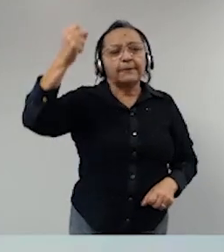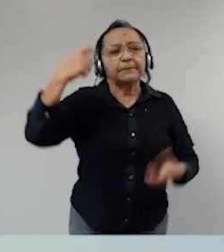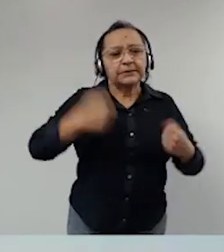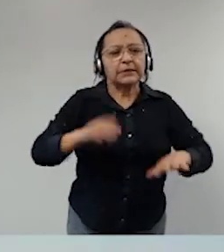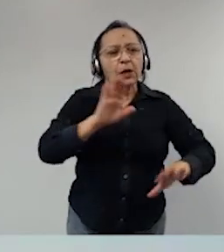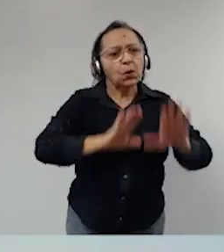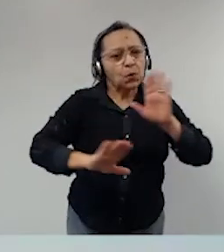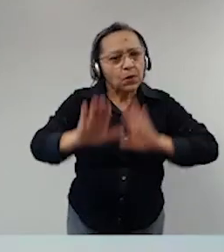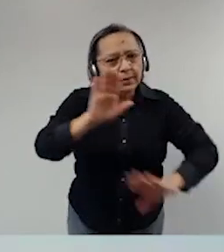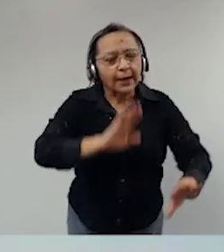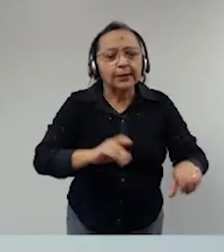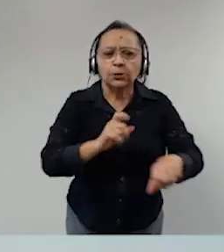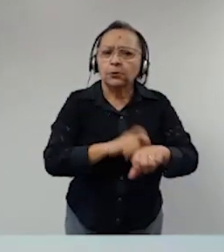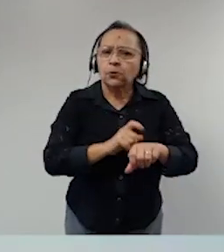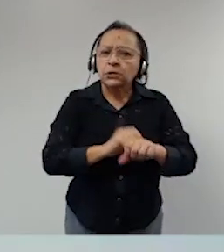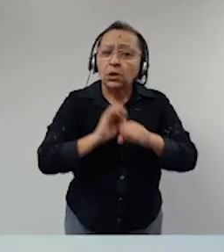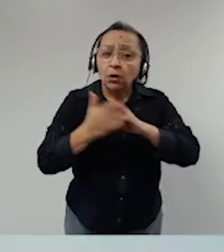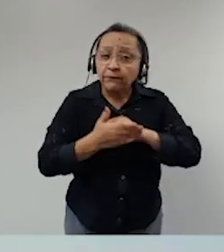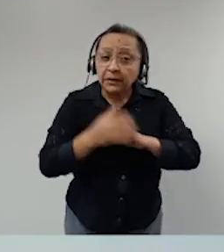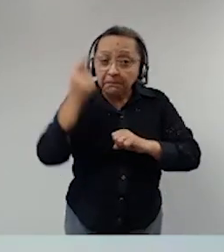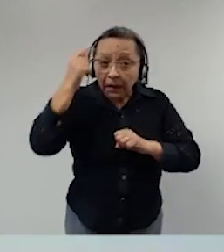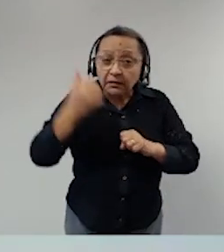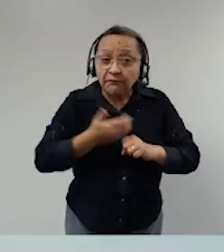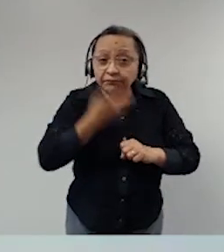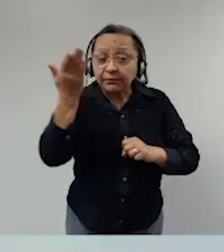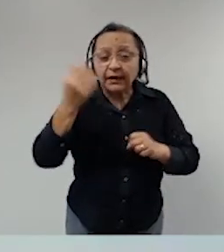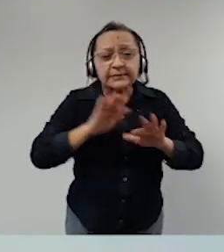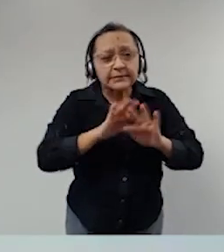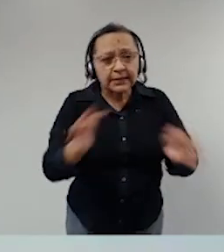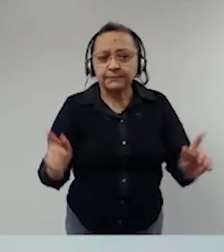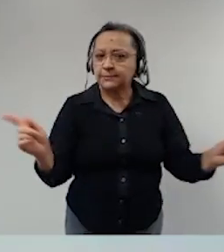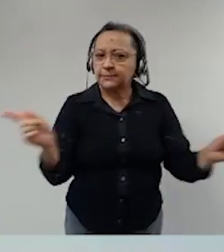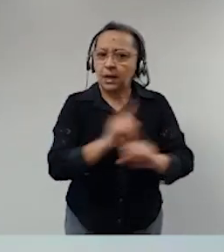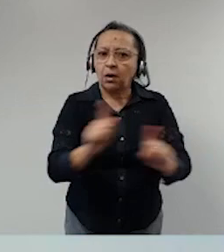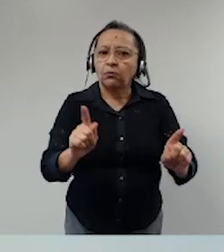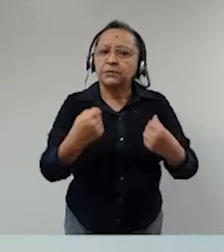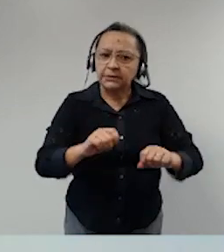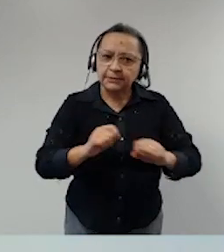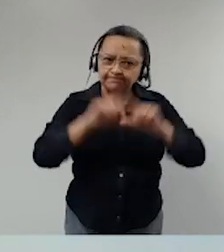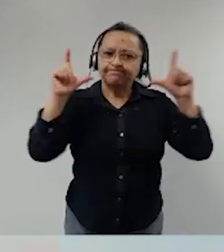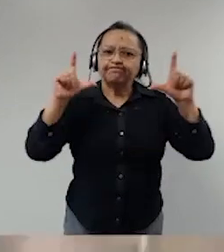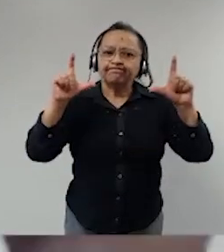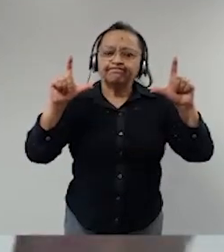a situação não é simples, demanda muita atenção.